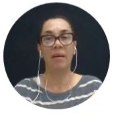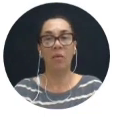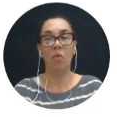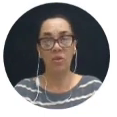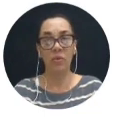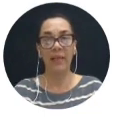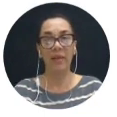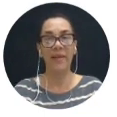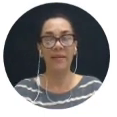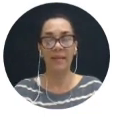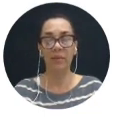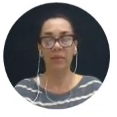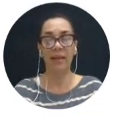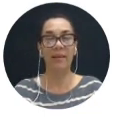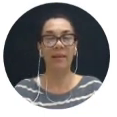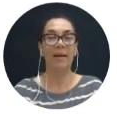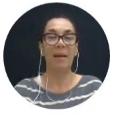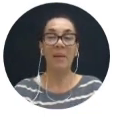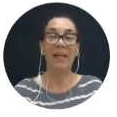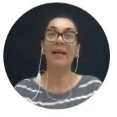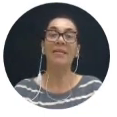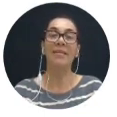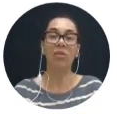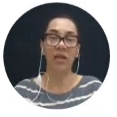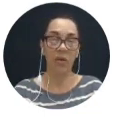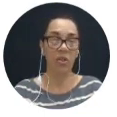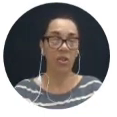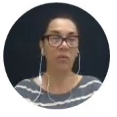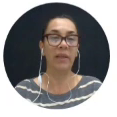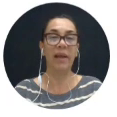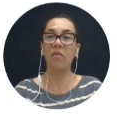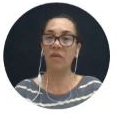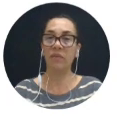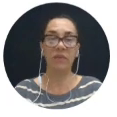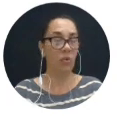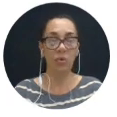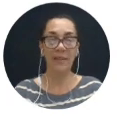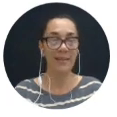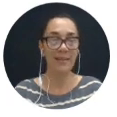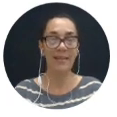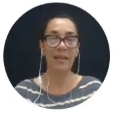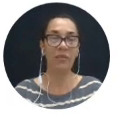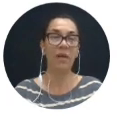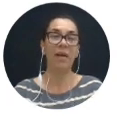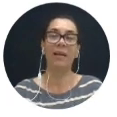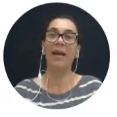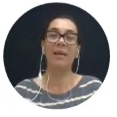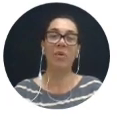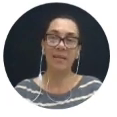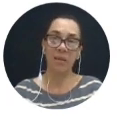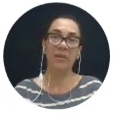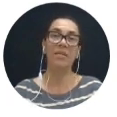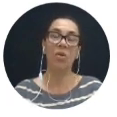estar construindo e pensando, né? A primeira delas é o diagnóstico, que é um fator decisivo